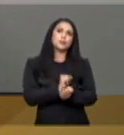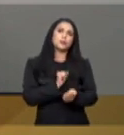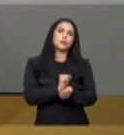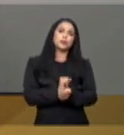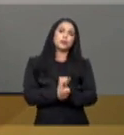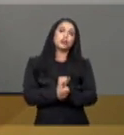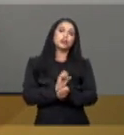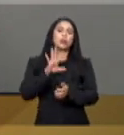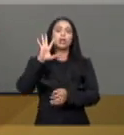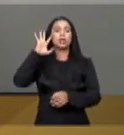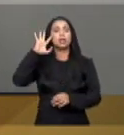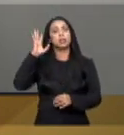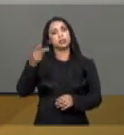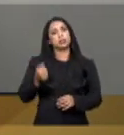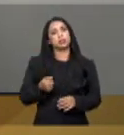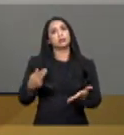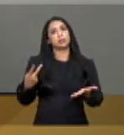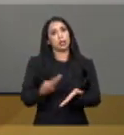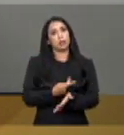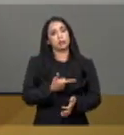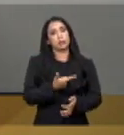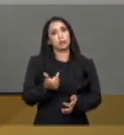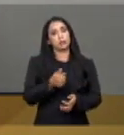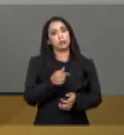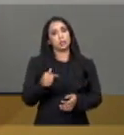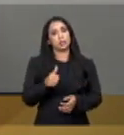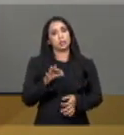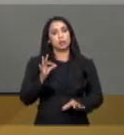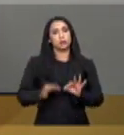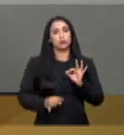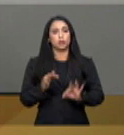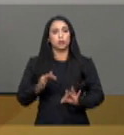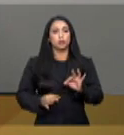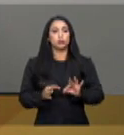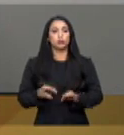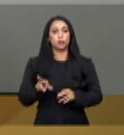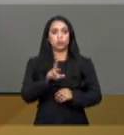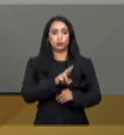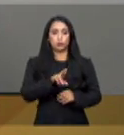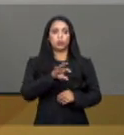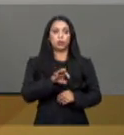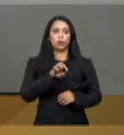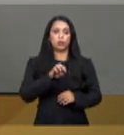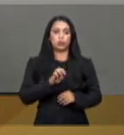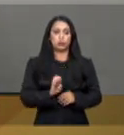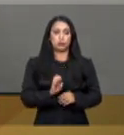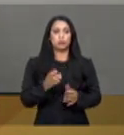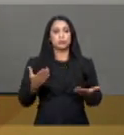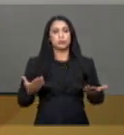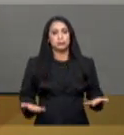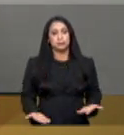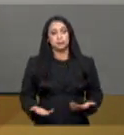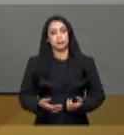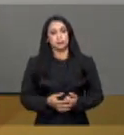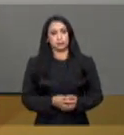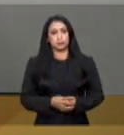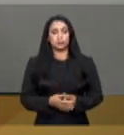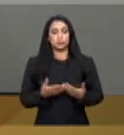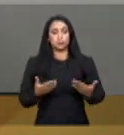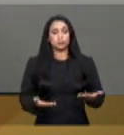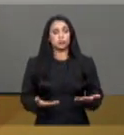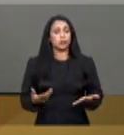que veio em 2017 no julgamento de mérito do presente recurso extraordinário.